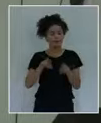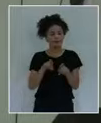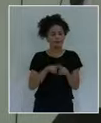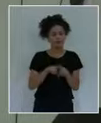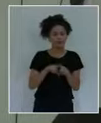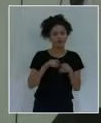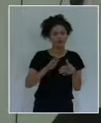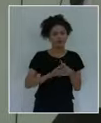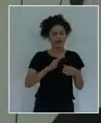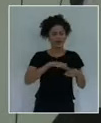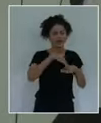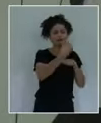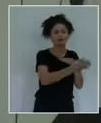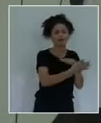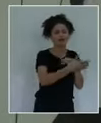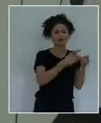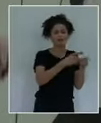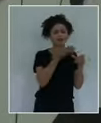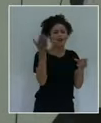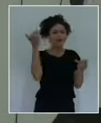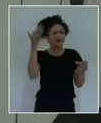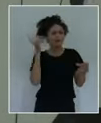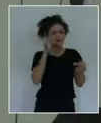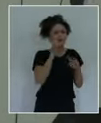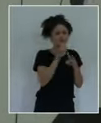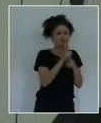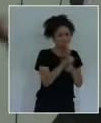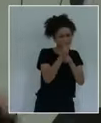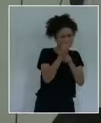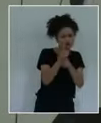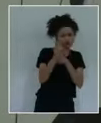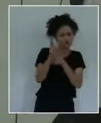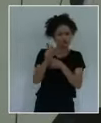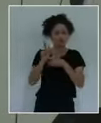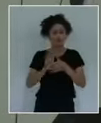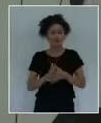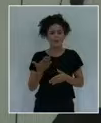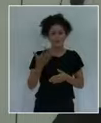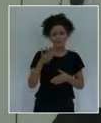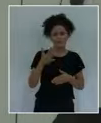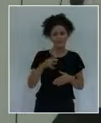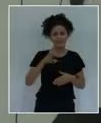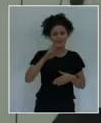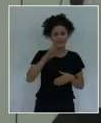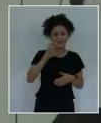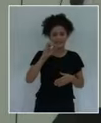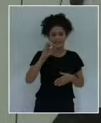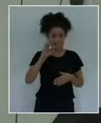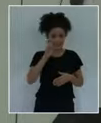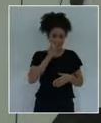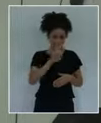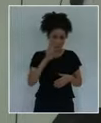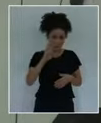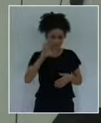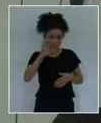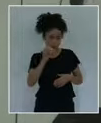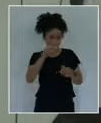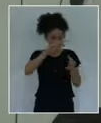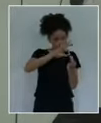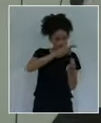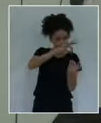ali logo atrás do antigo tiro de guerra, nesses 550 metros cúbicos, a água já começa a sair naqueles locais. Então, a gente começa